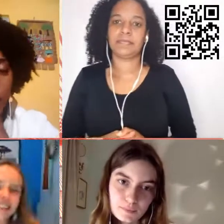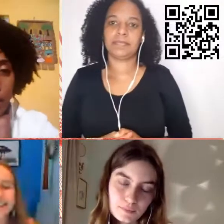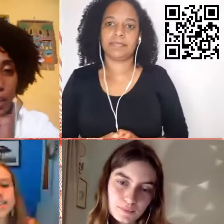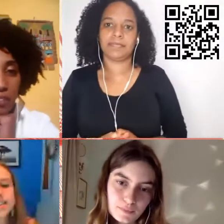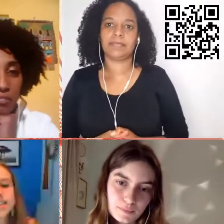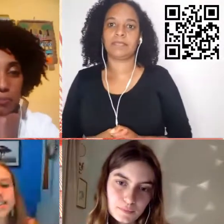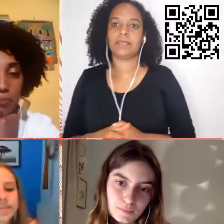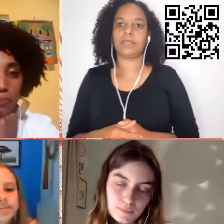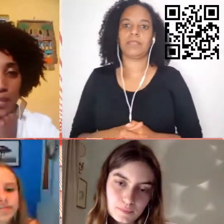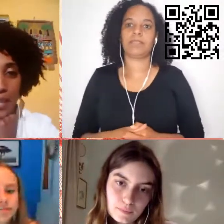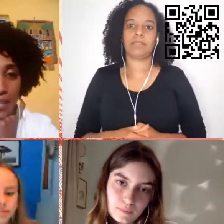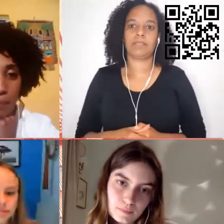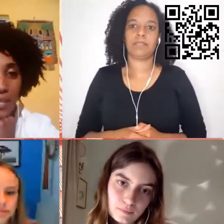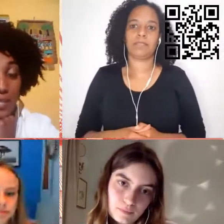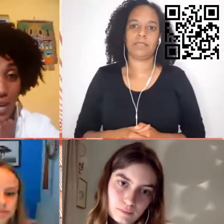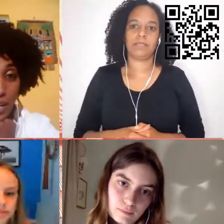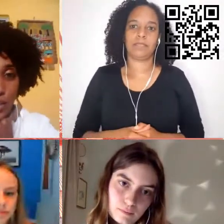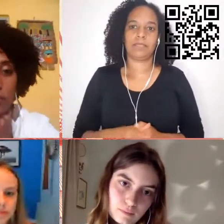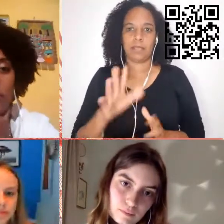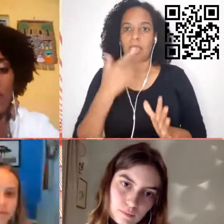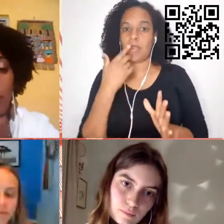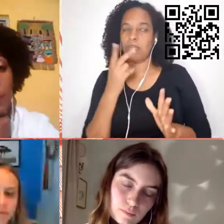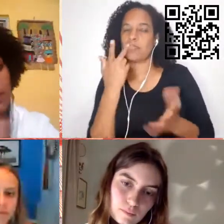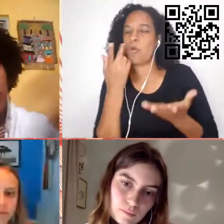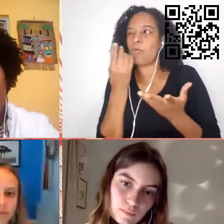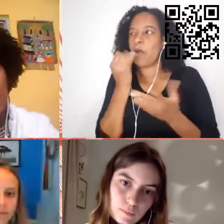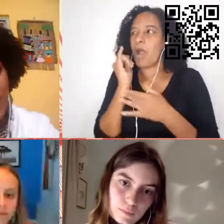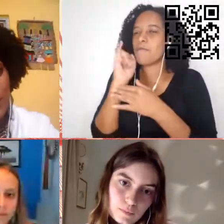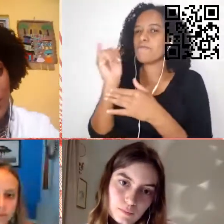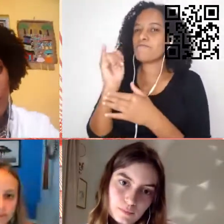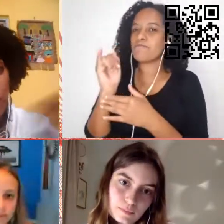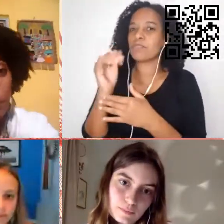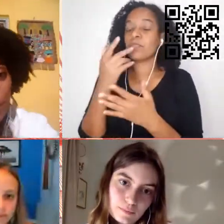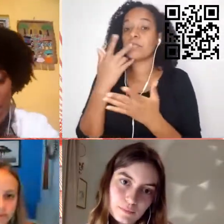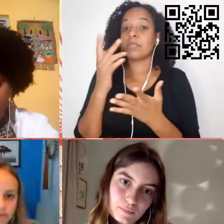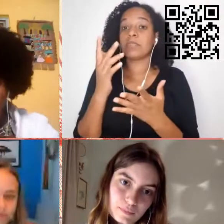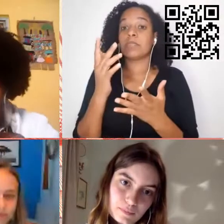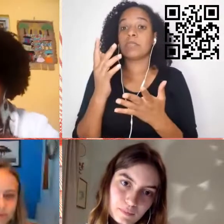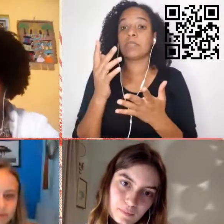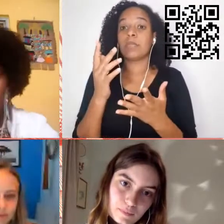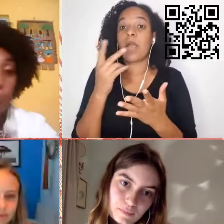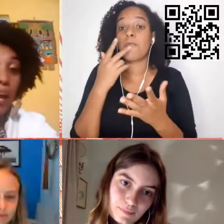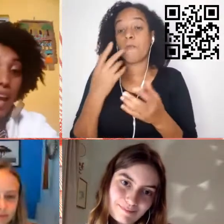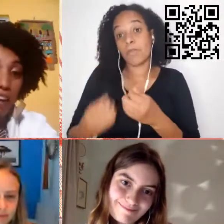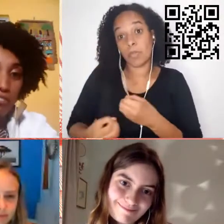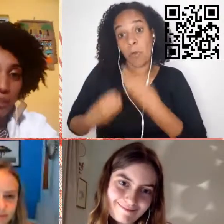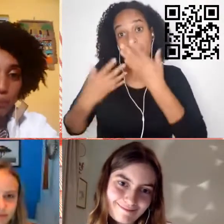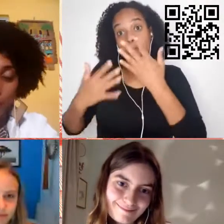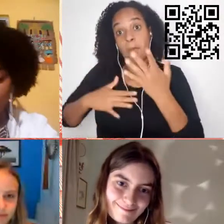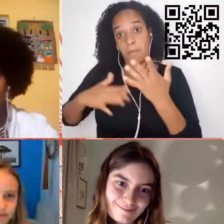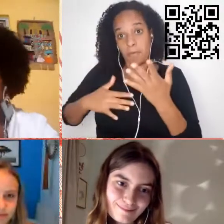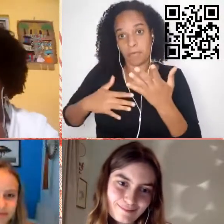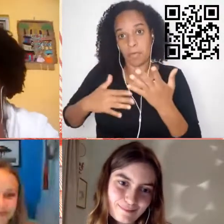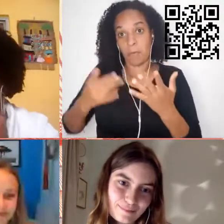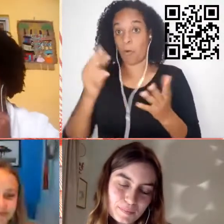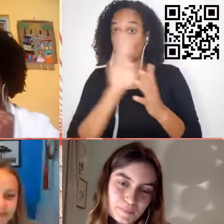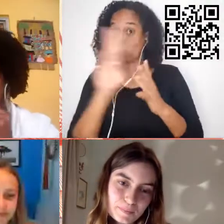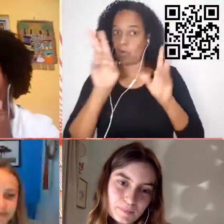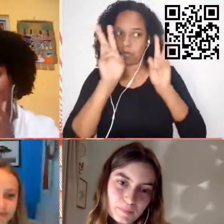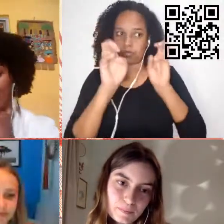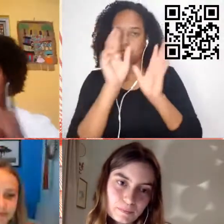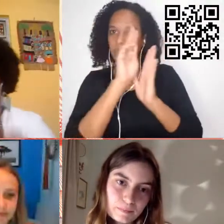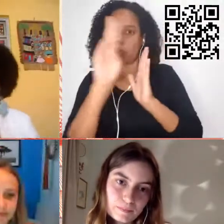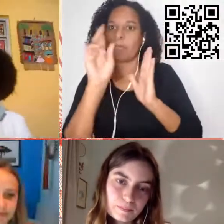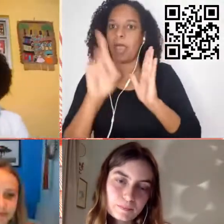de pensar nessa mensagem, vou fazer uma mensagem com um poema meu chamado Palavra, né?